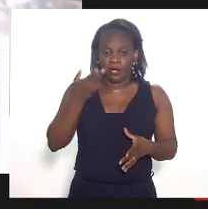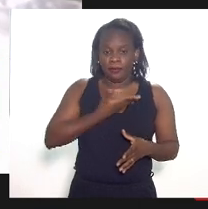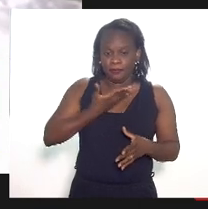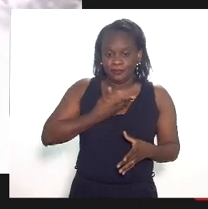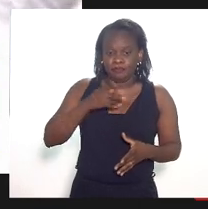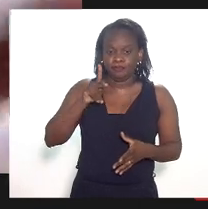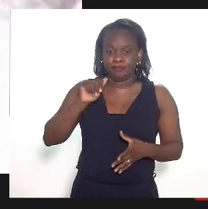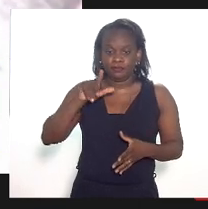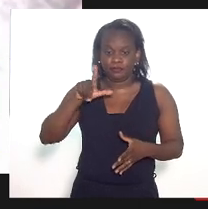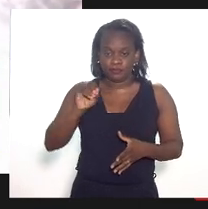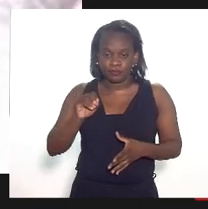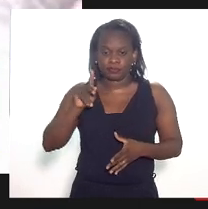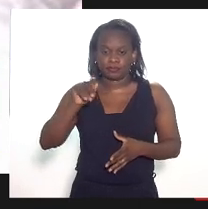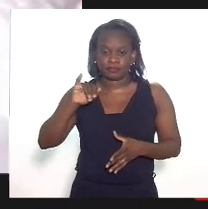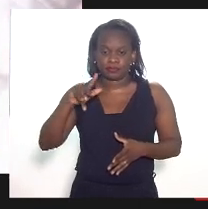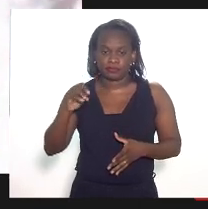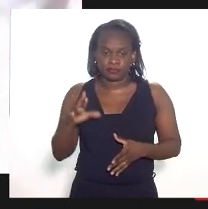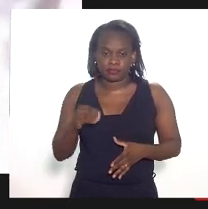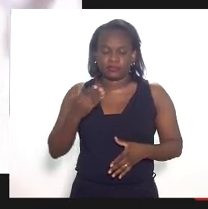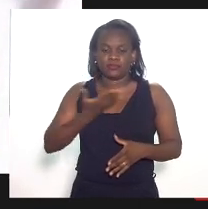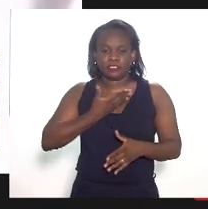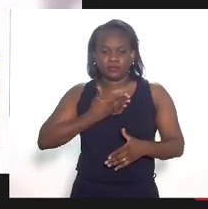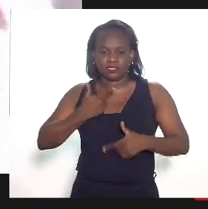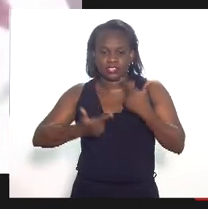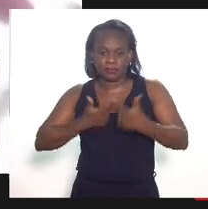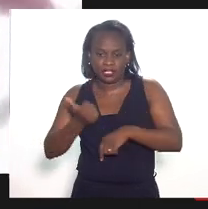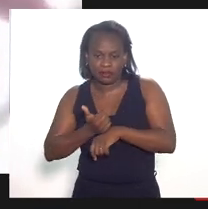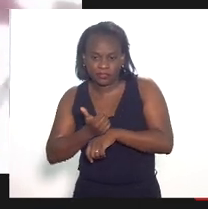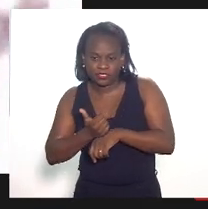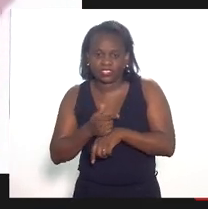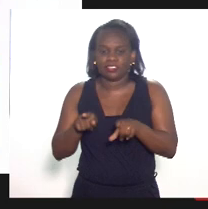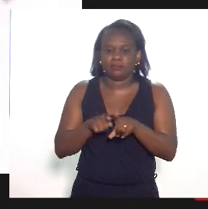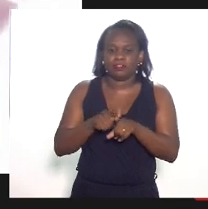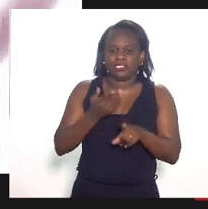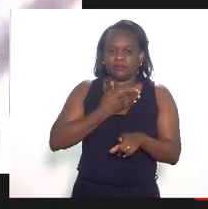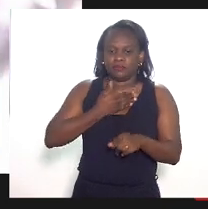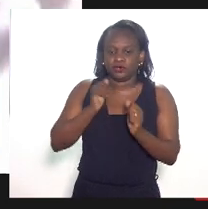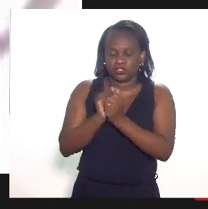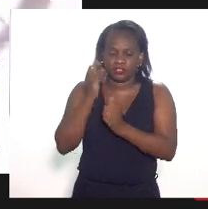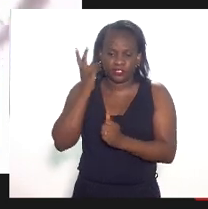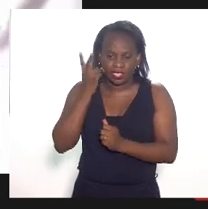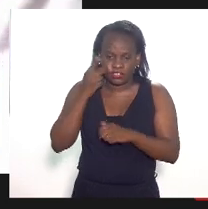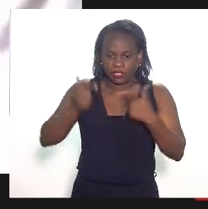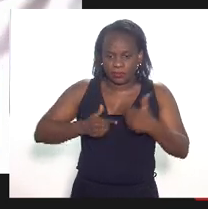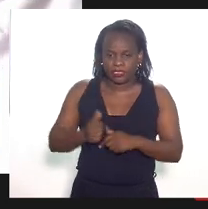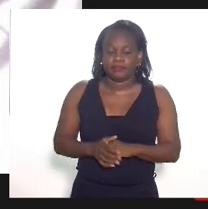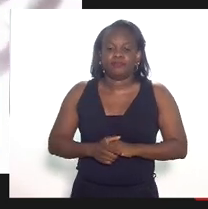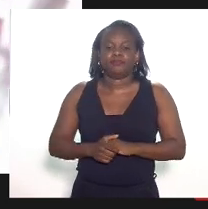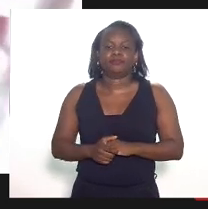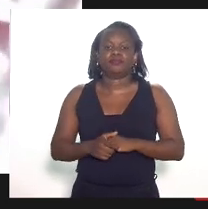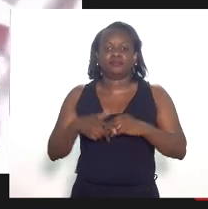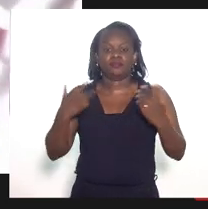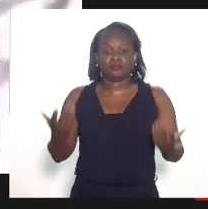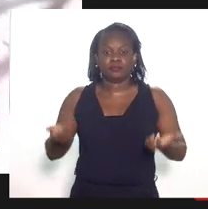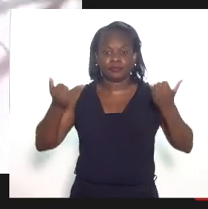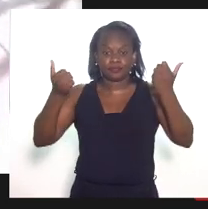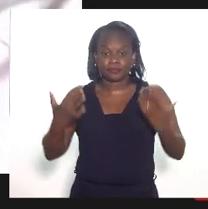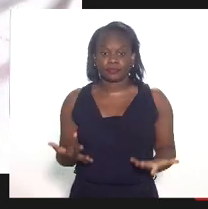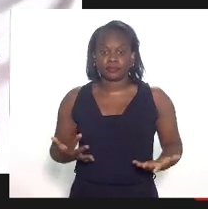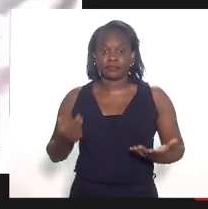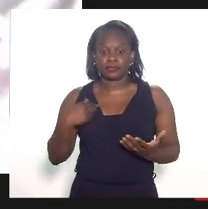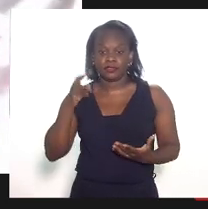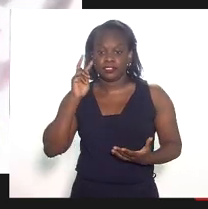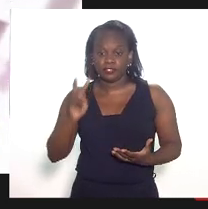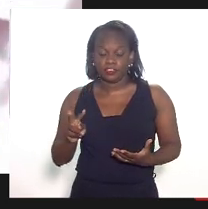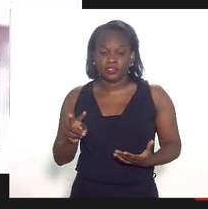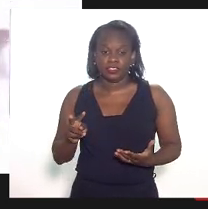colega Paulo Pinheiro, meu colega de profissão, meu colega de casa. E dizer que eu vejo de uma